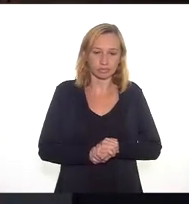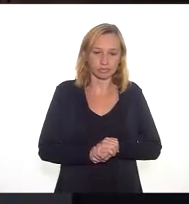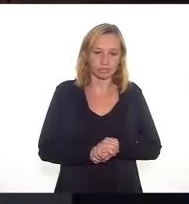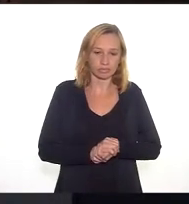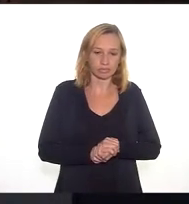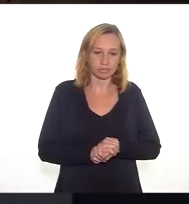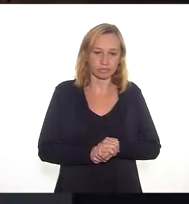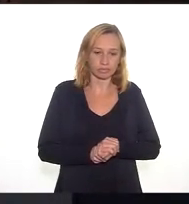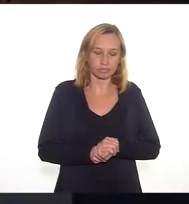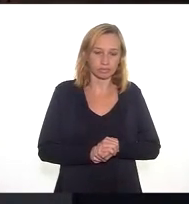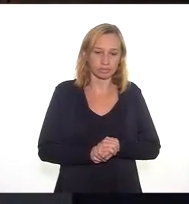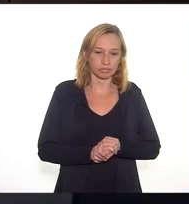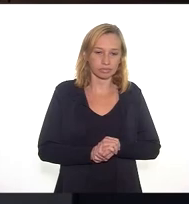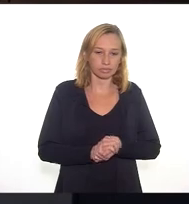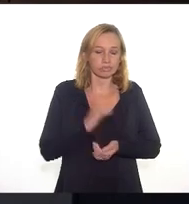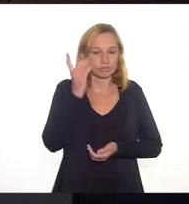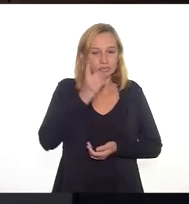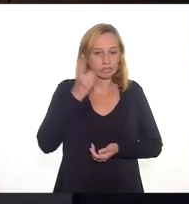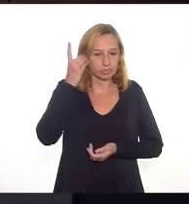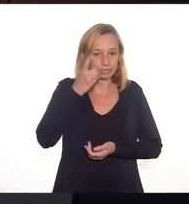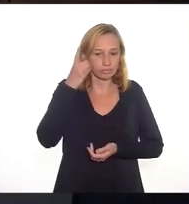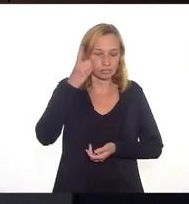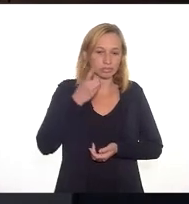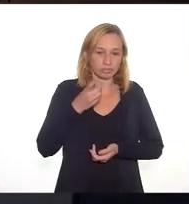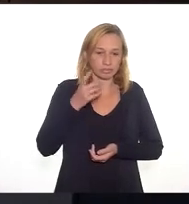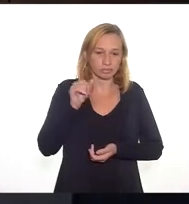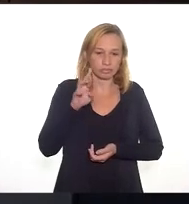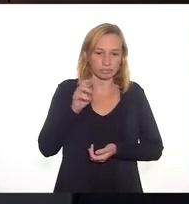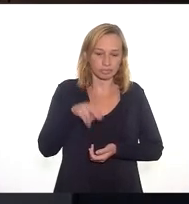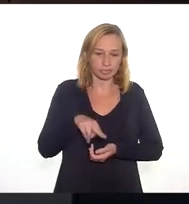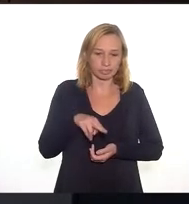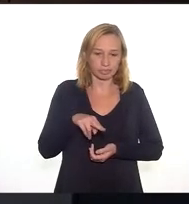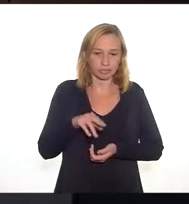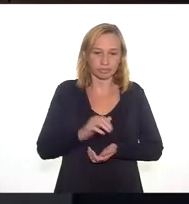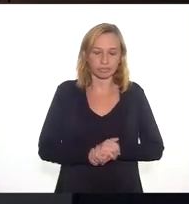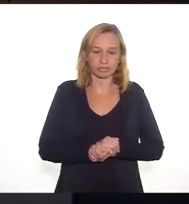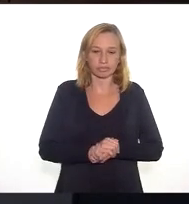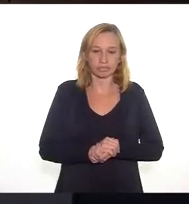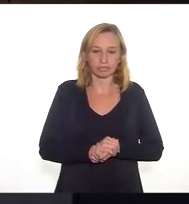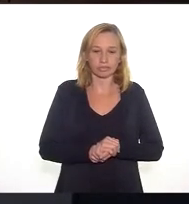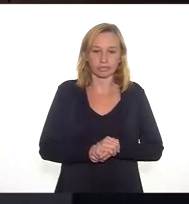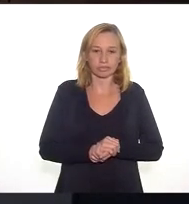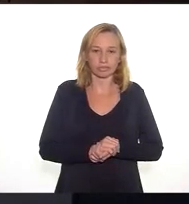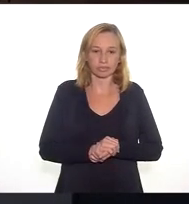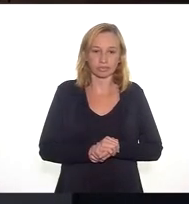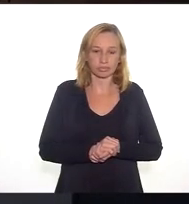autor. Deputado Rubens Bontempo.